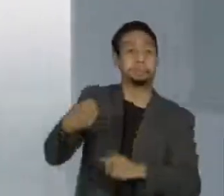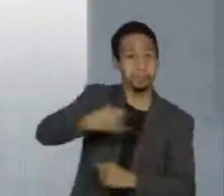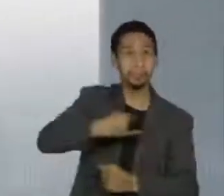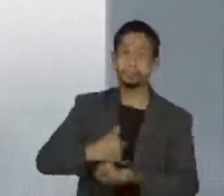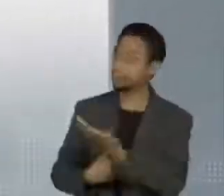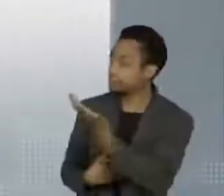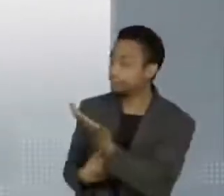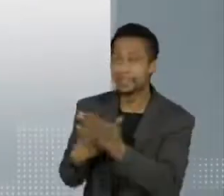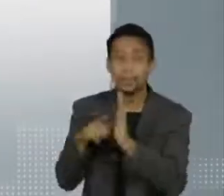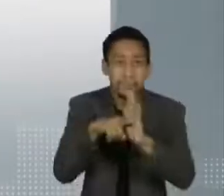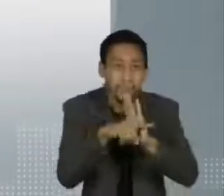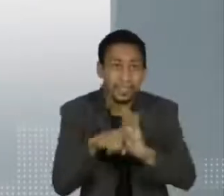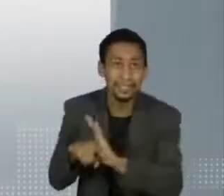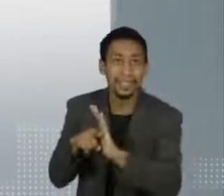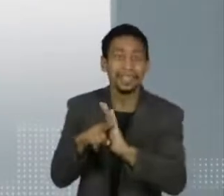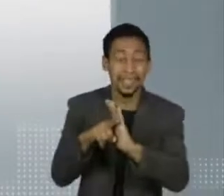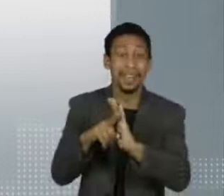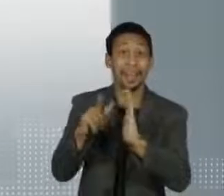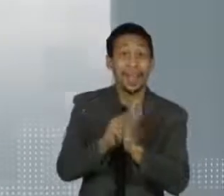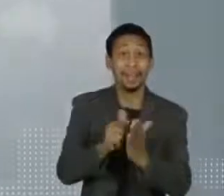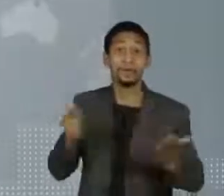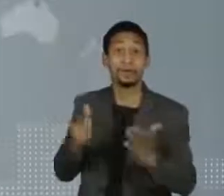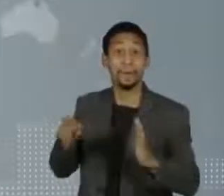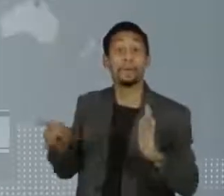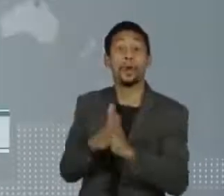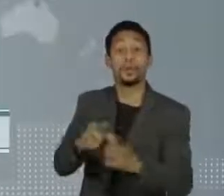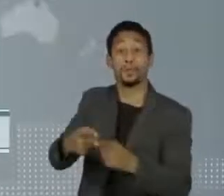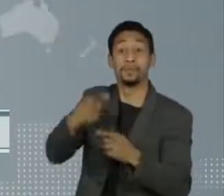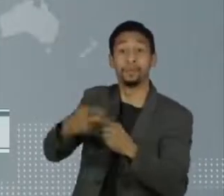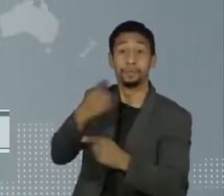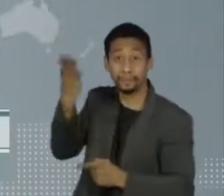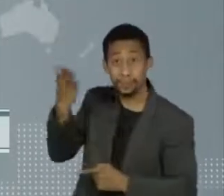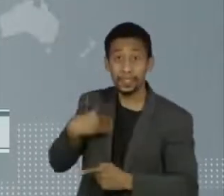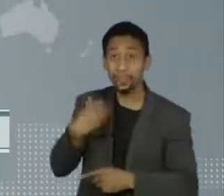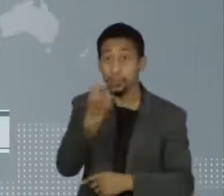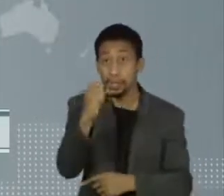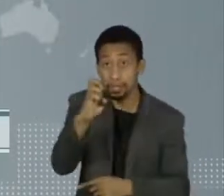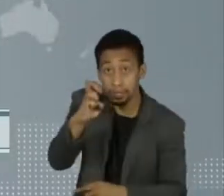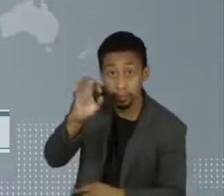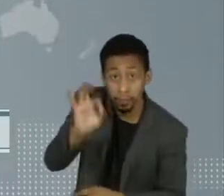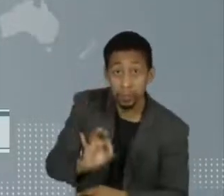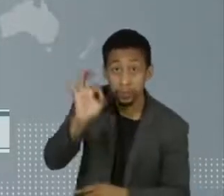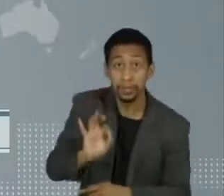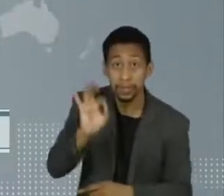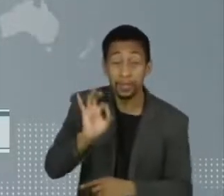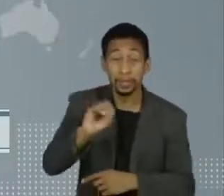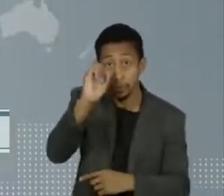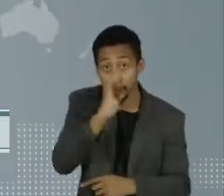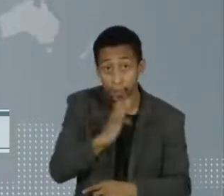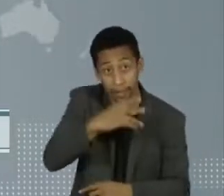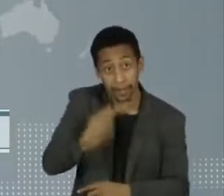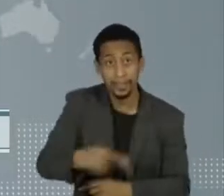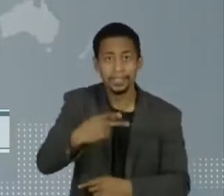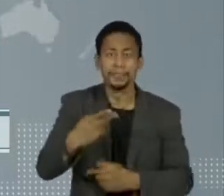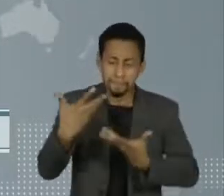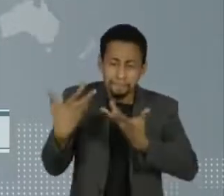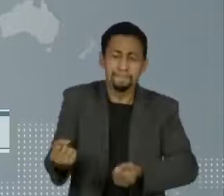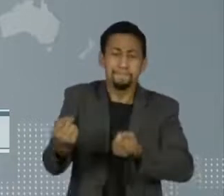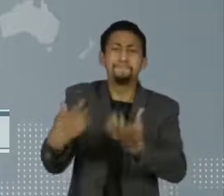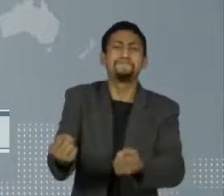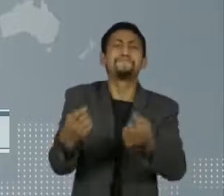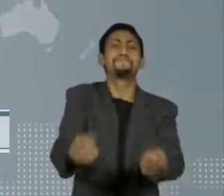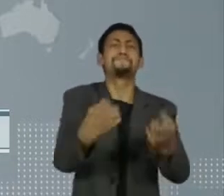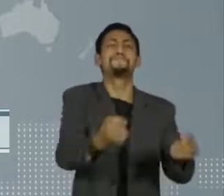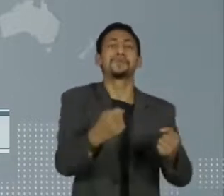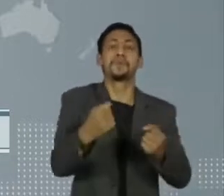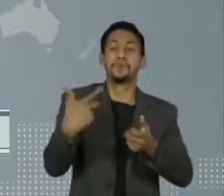uma pesquisa feita pela revista britânica Nature. Mais de 85% dos entrevistados brasileiros estão dispostos a se